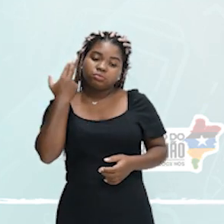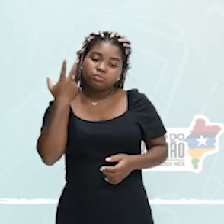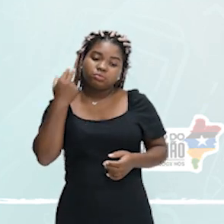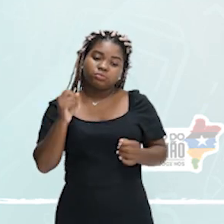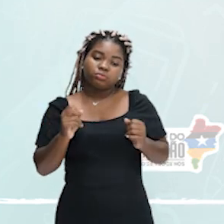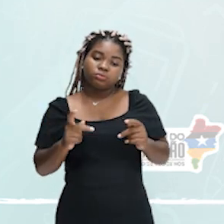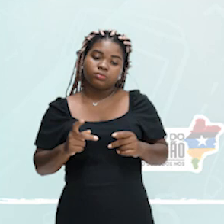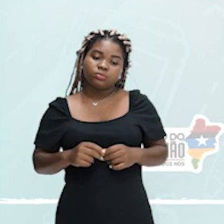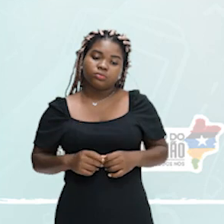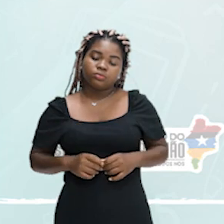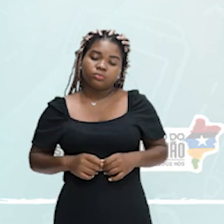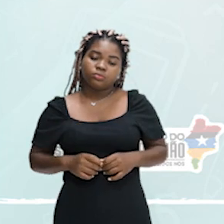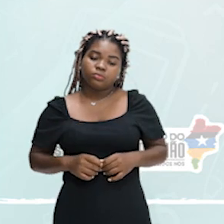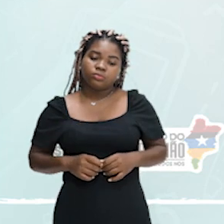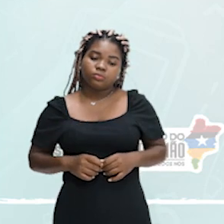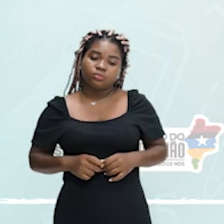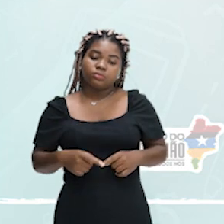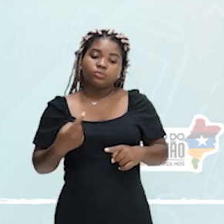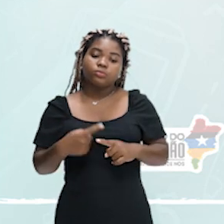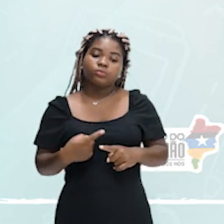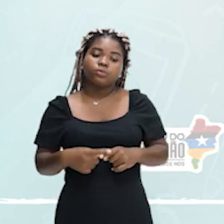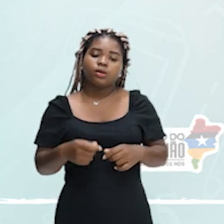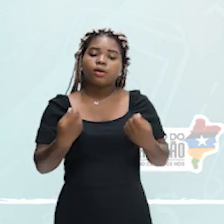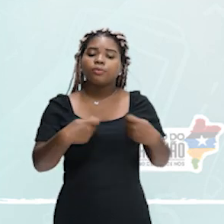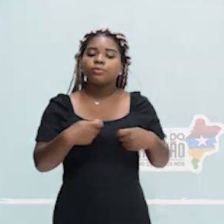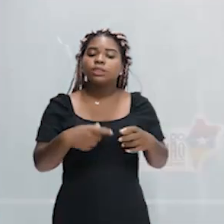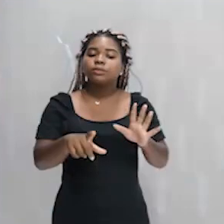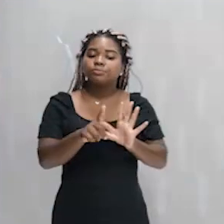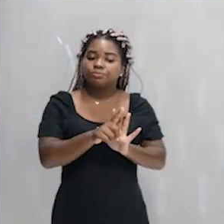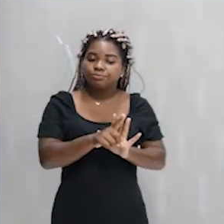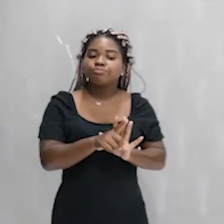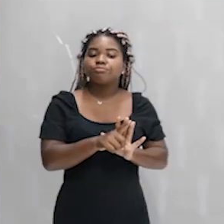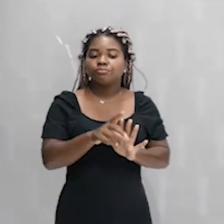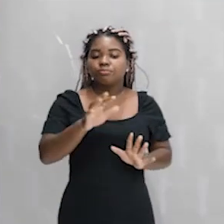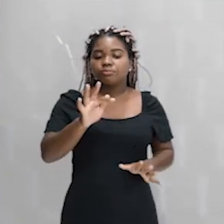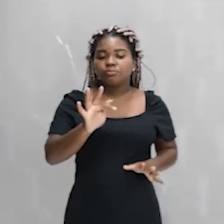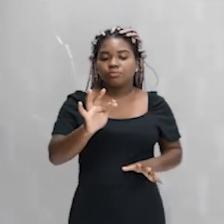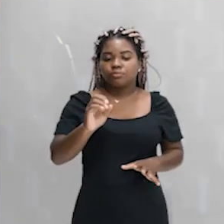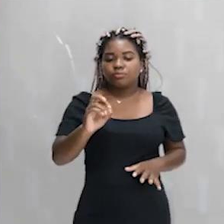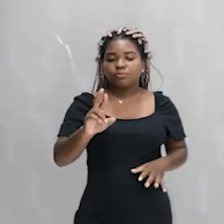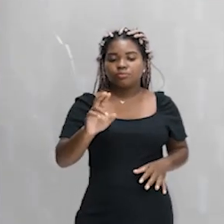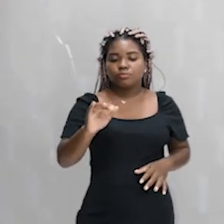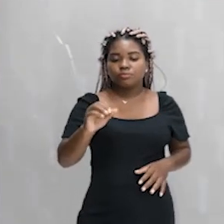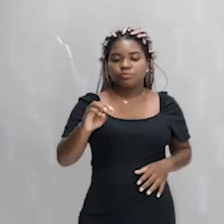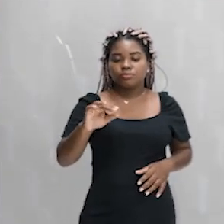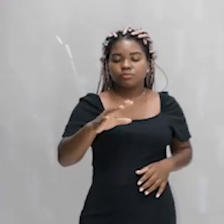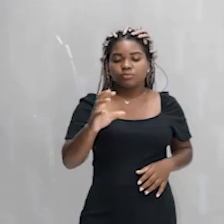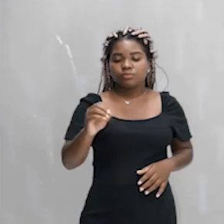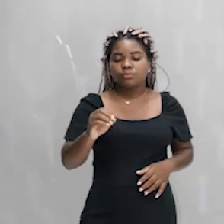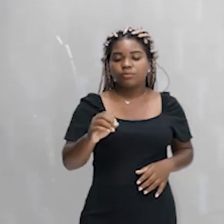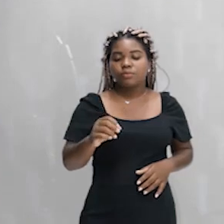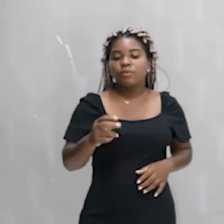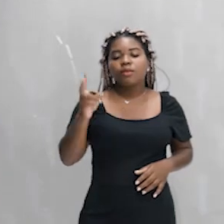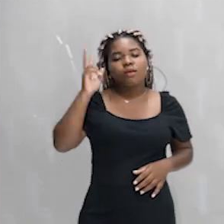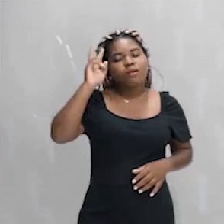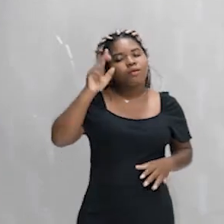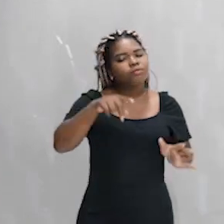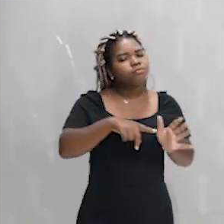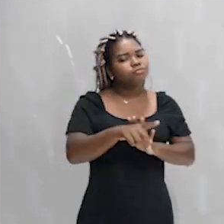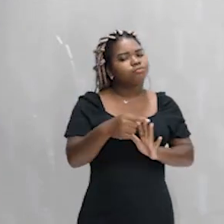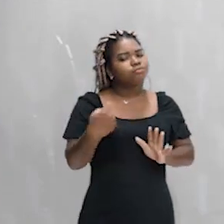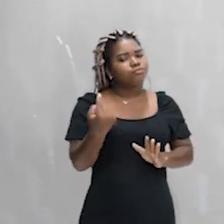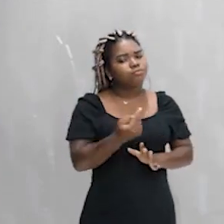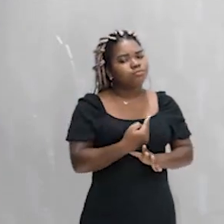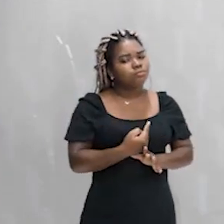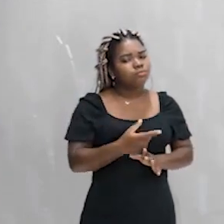tá? Por que eu precisei dessa lei de formação? Lembra que ele perguntou para nós, lá no comecinho, que ele queria